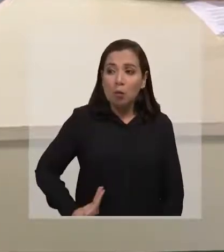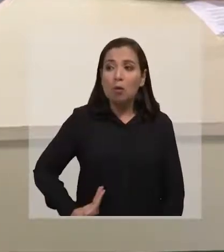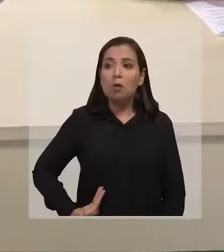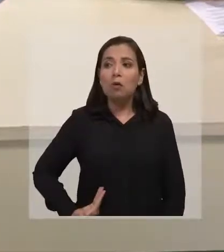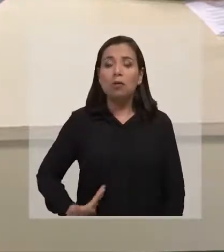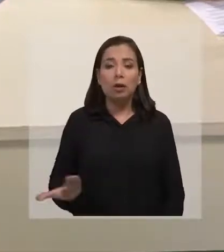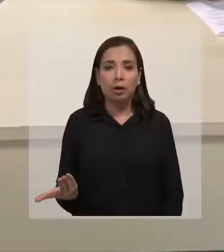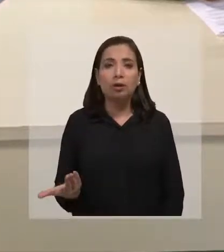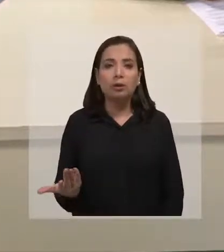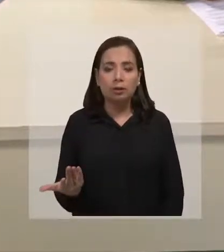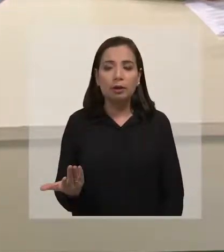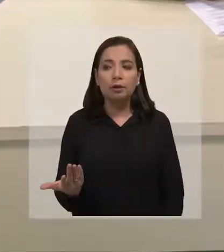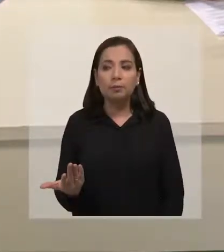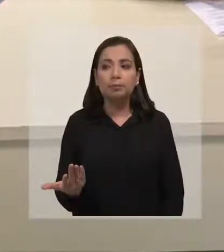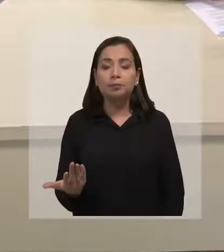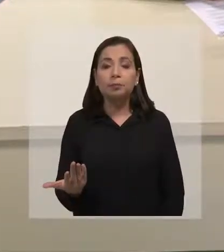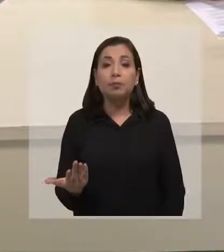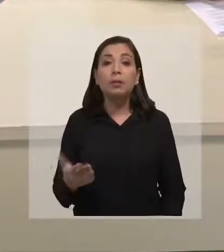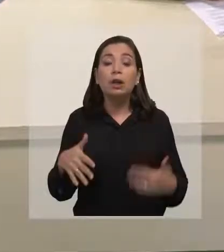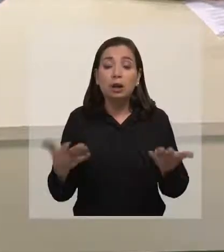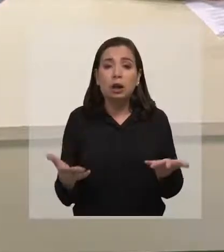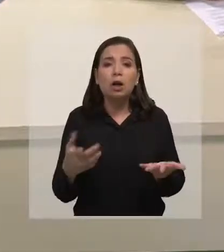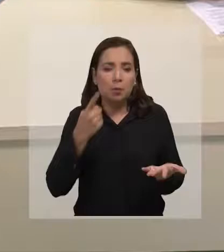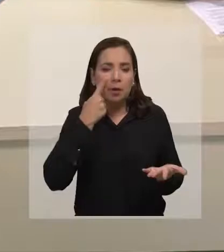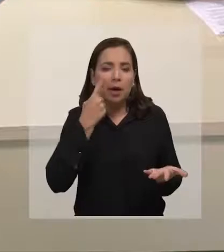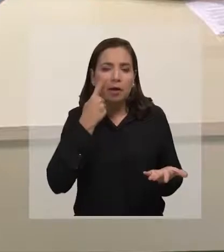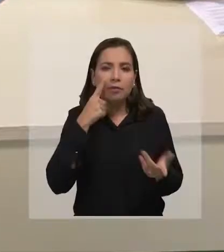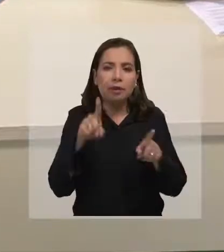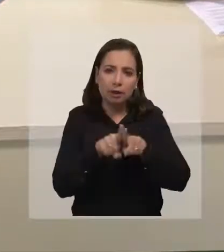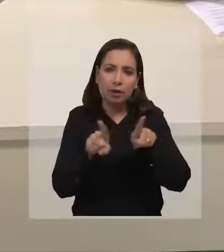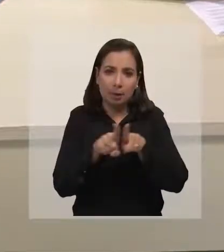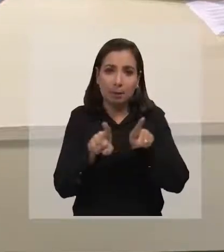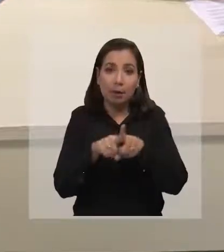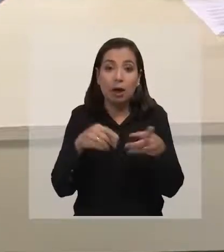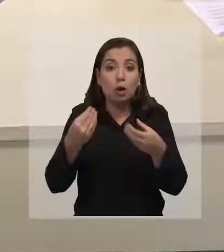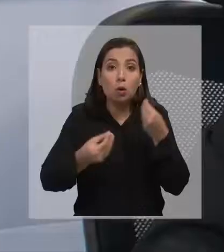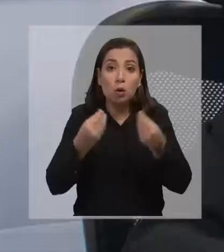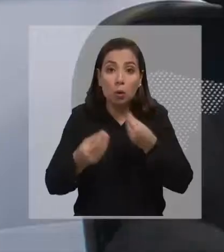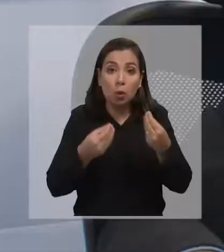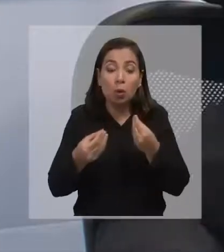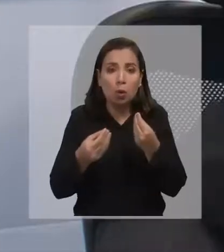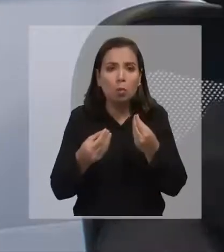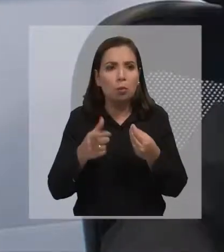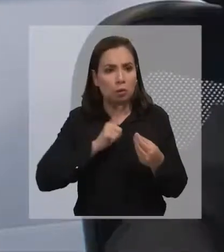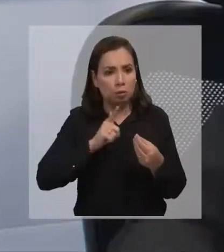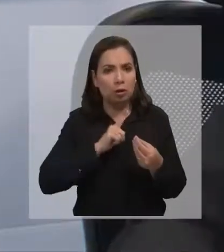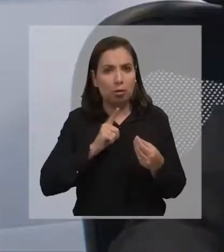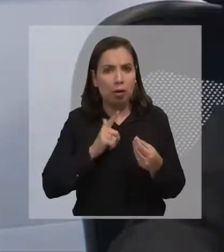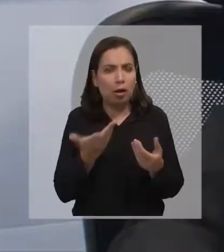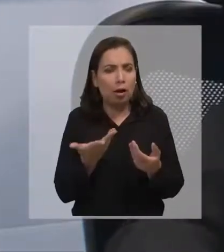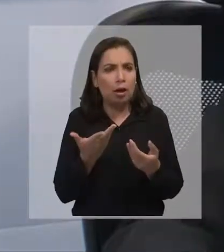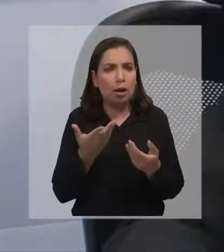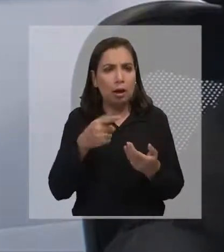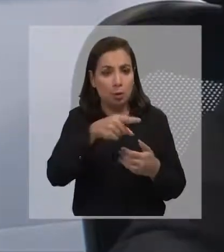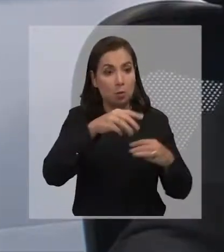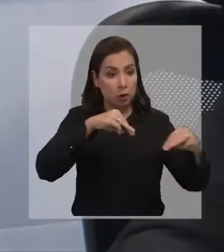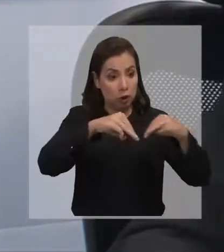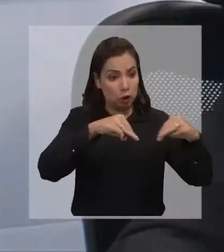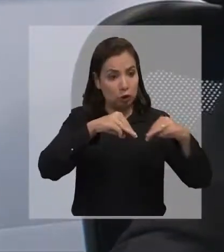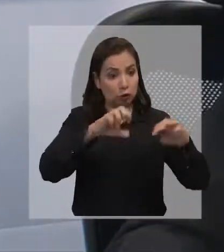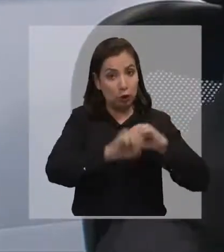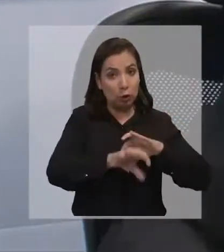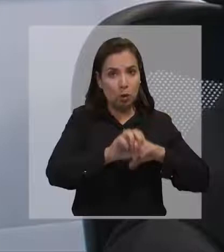Se dissipa. Dissipa, né? Se dissipa. E para completar a situação crítica, o ministro da Educação não é bem